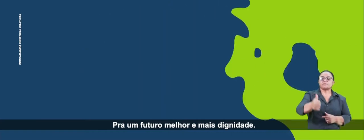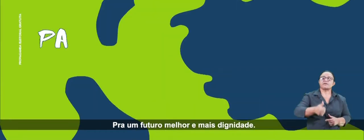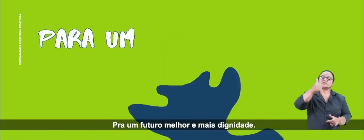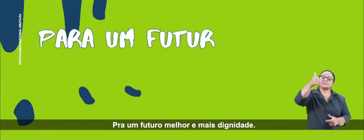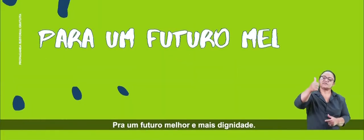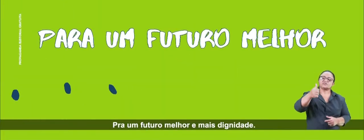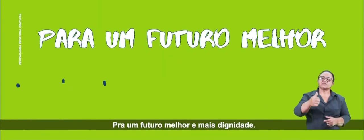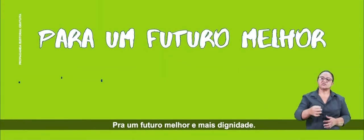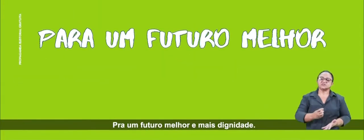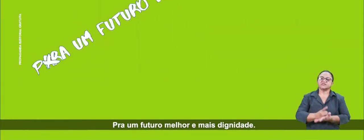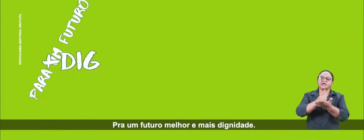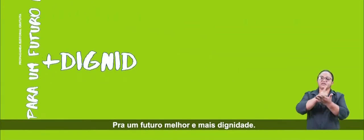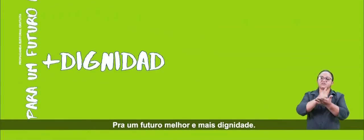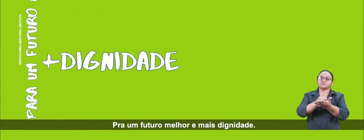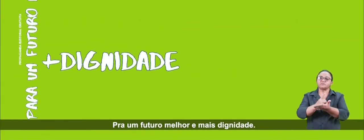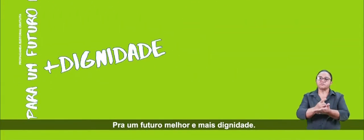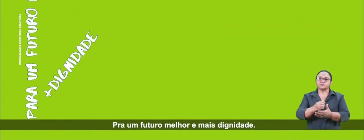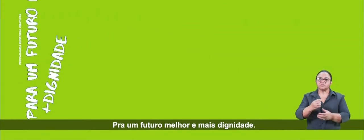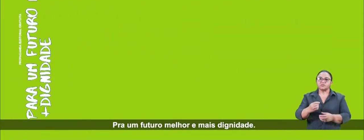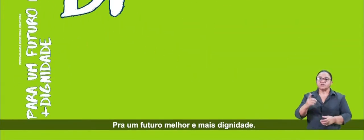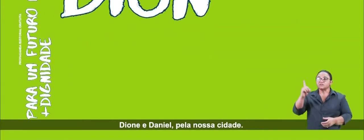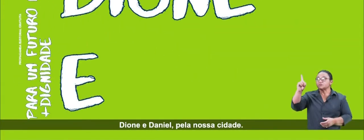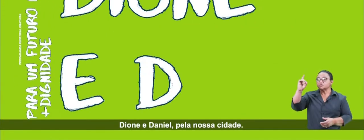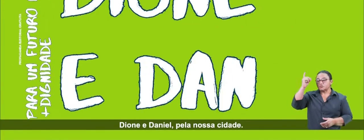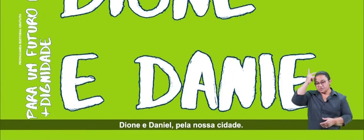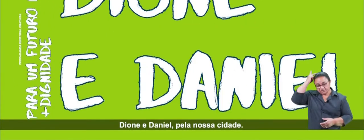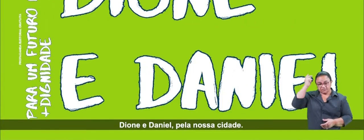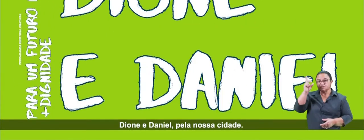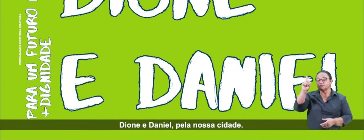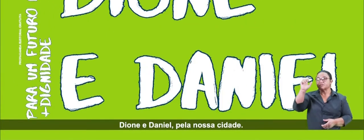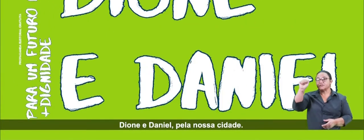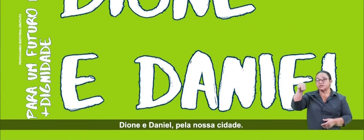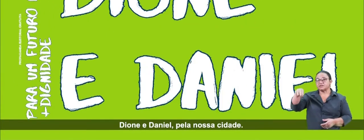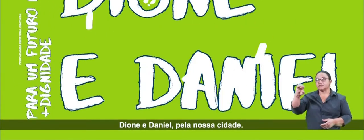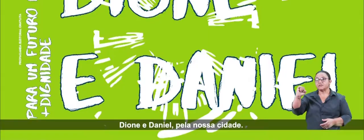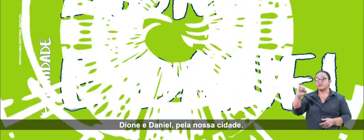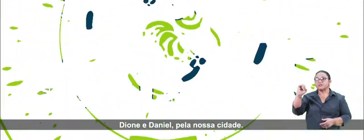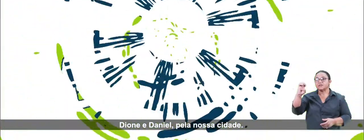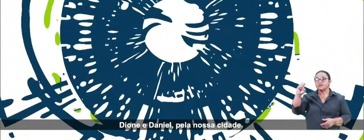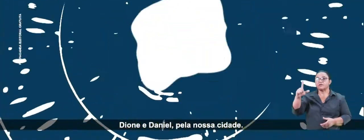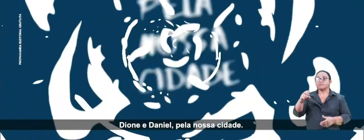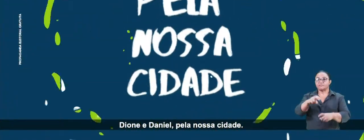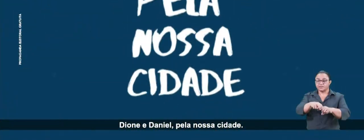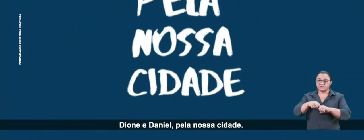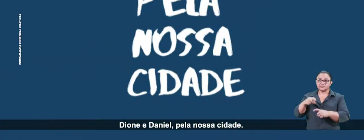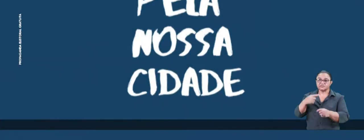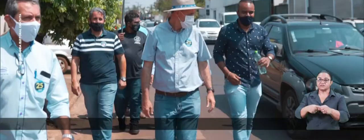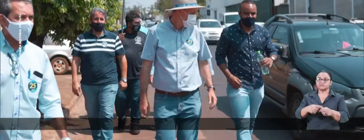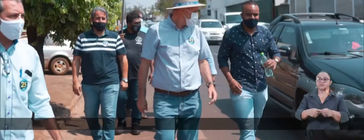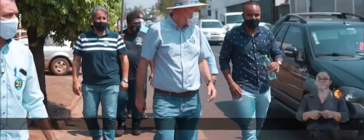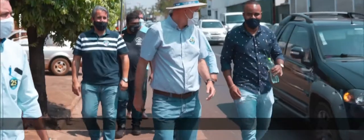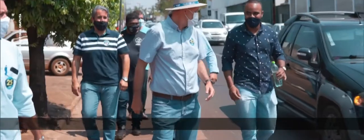Para um futuro melhor e mais dignidade. Johnny e Daniel, pela nossa cidade.